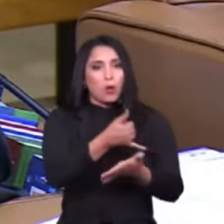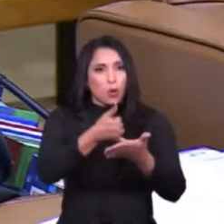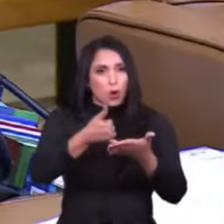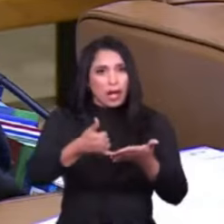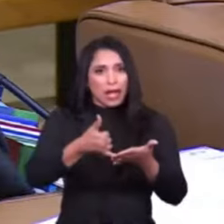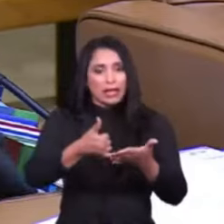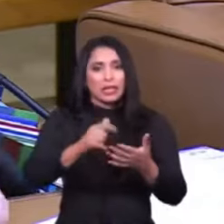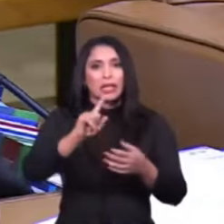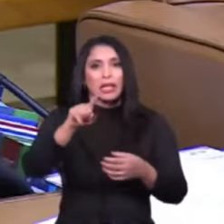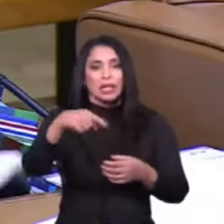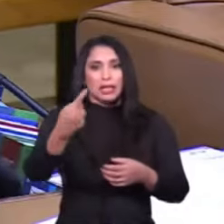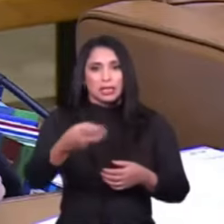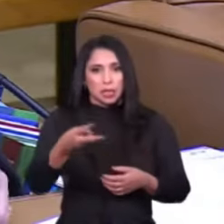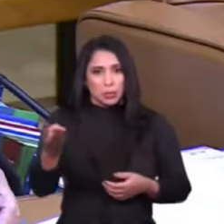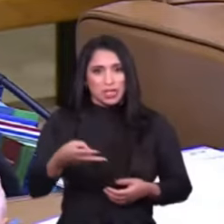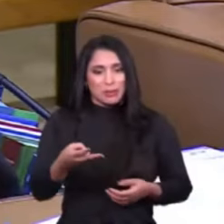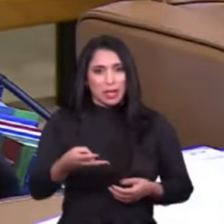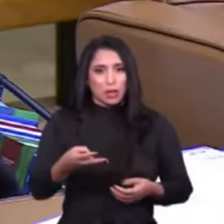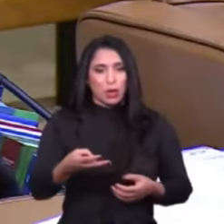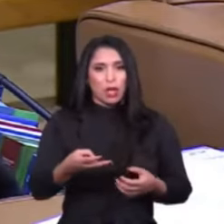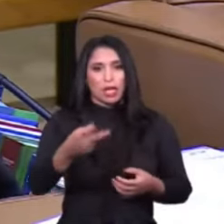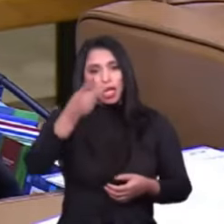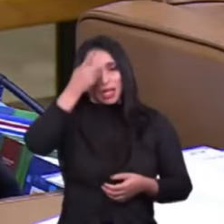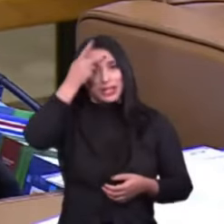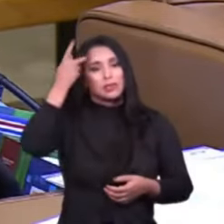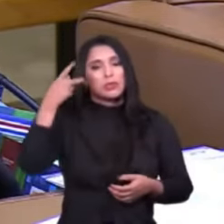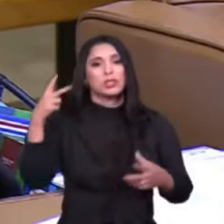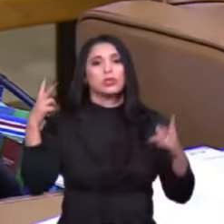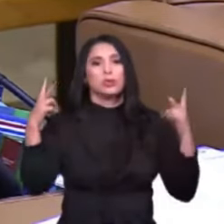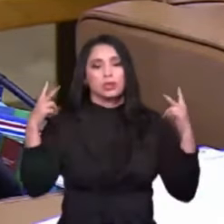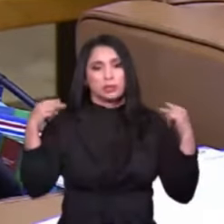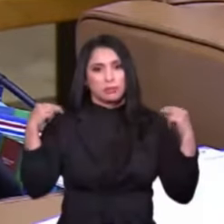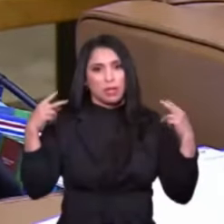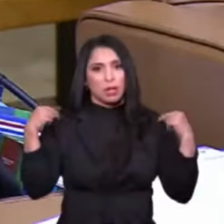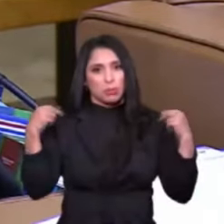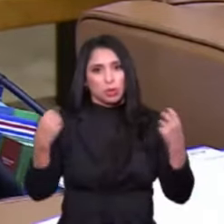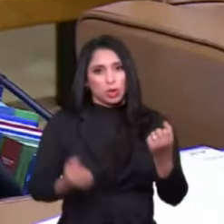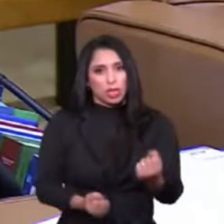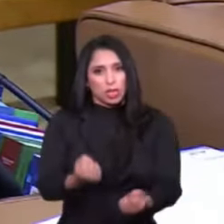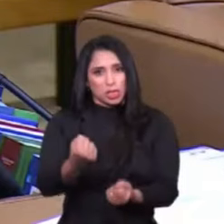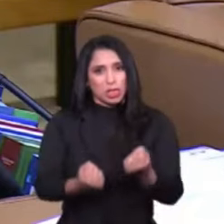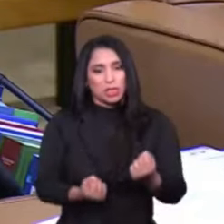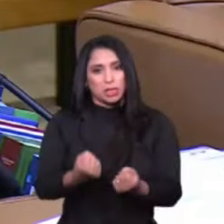em condutores envolvidos em acidente.